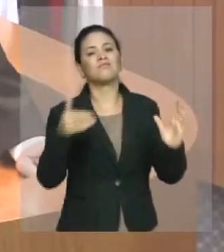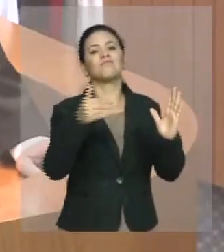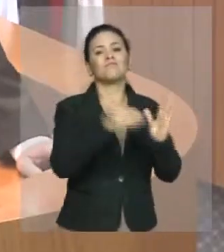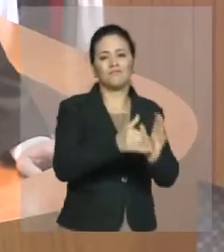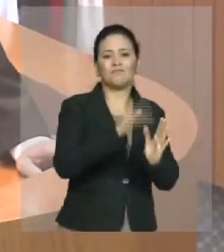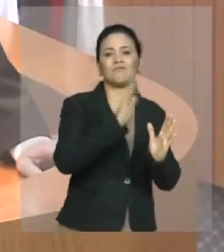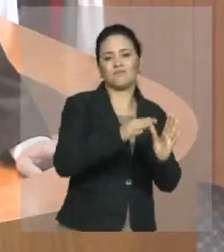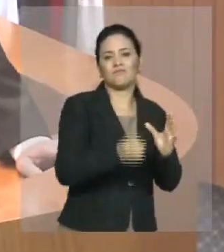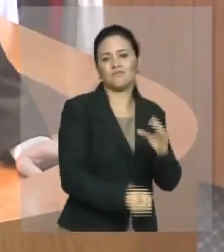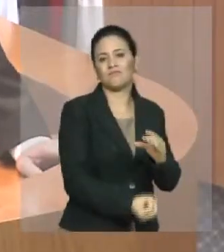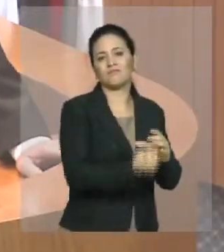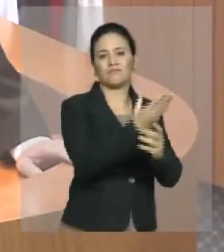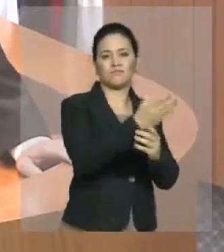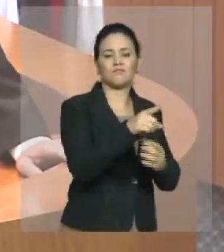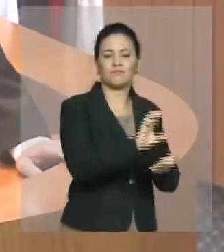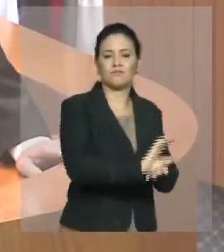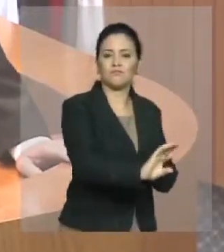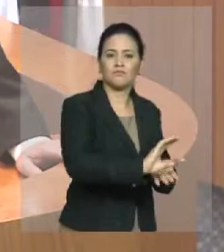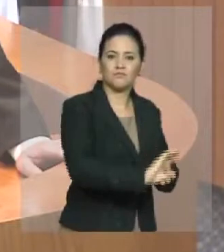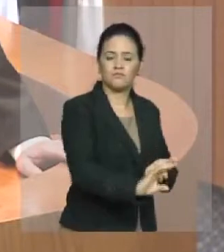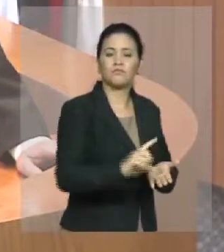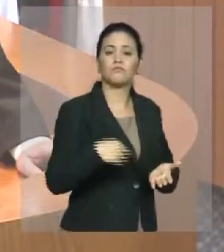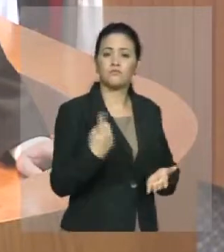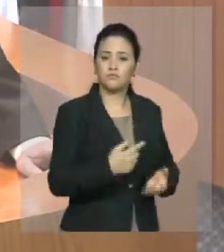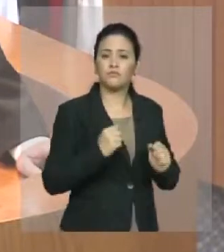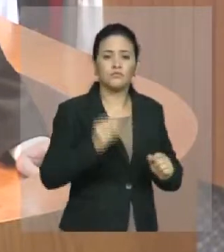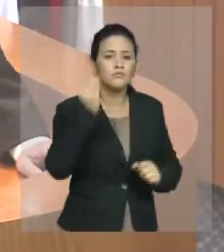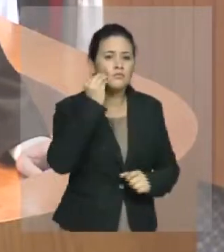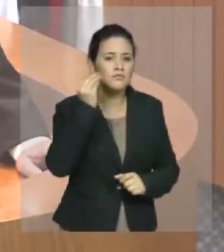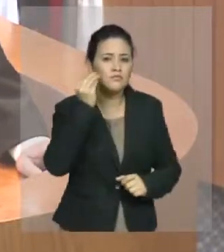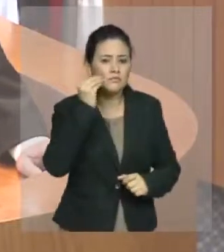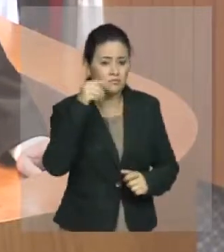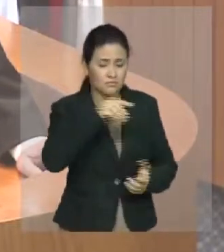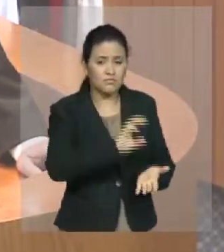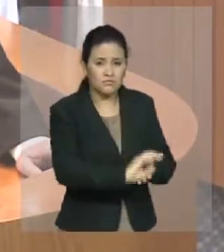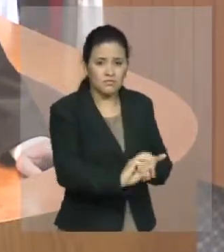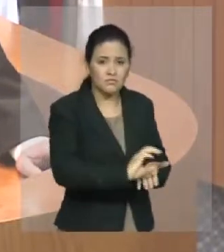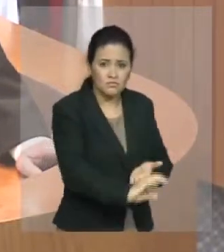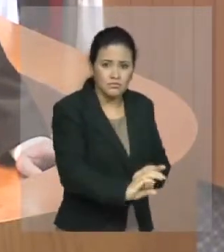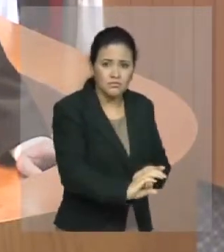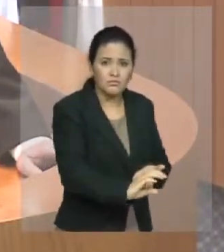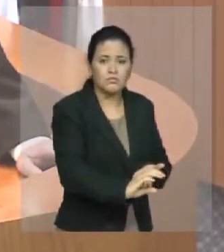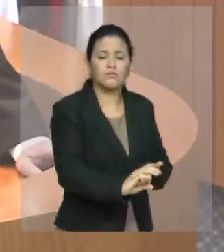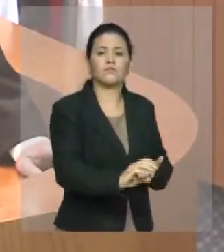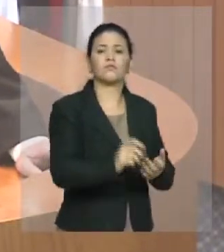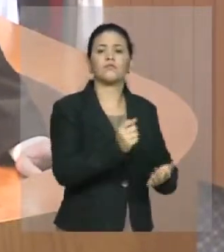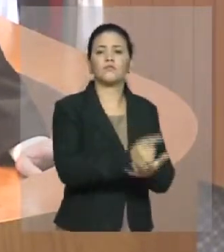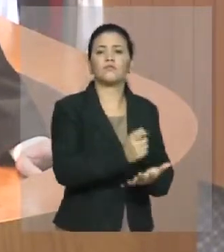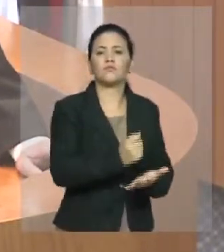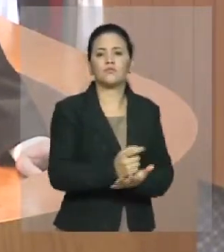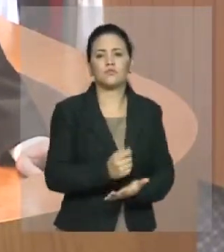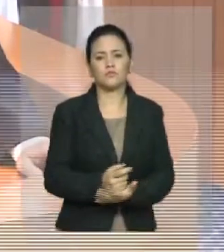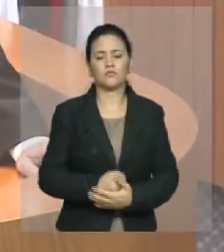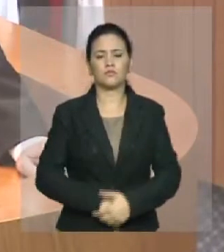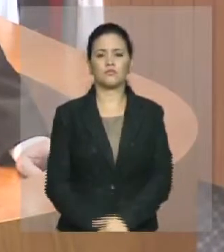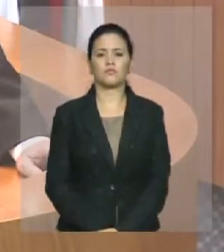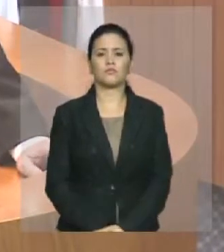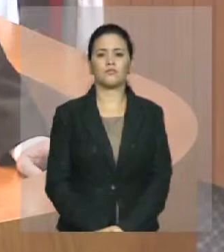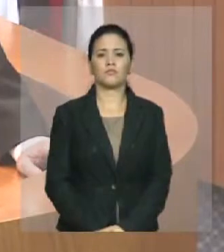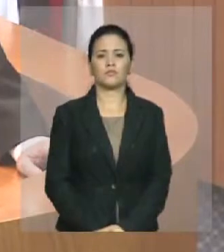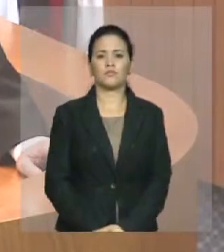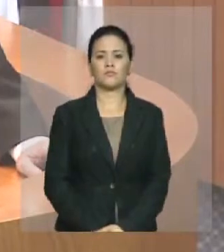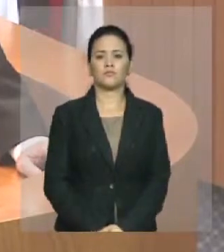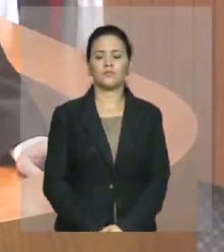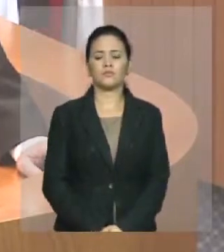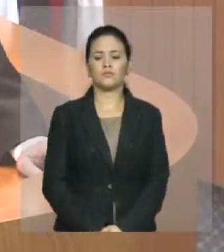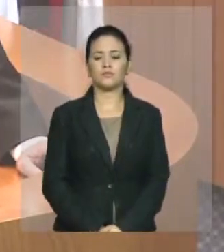Fernando Furtado, para que a gente possa ver os recursos desse fundo adquirindo equipamentos para o Hospital de Norabelo,